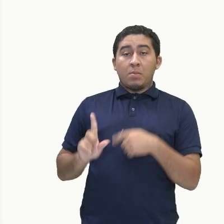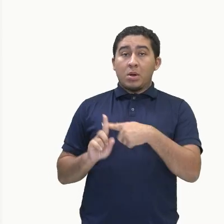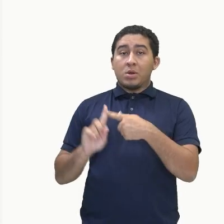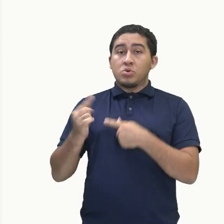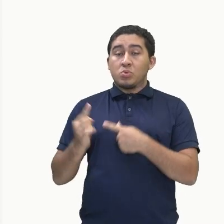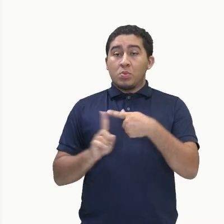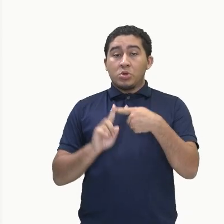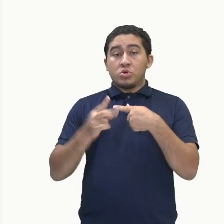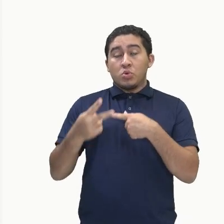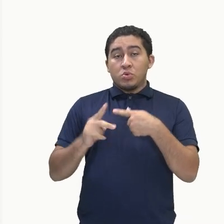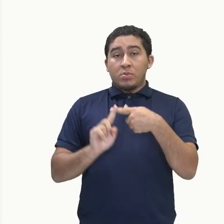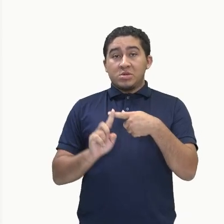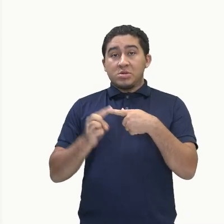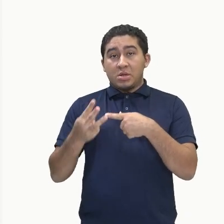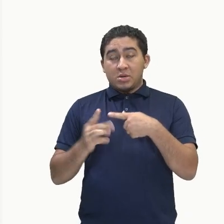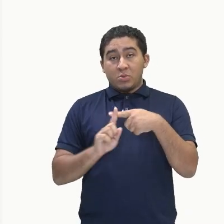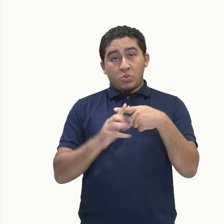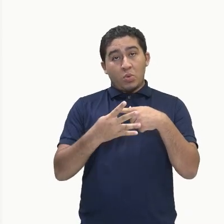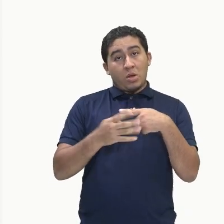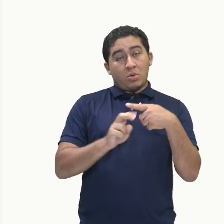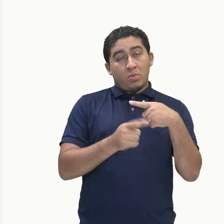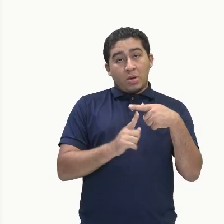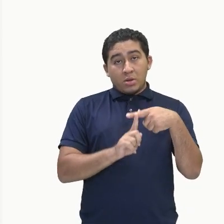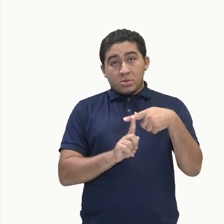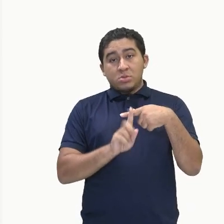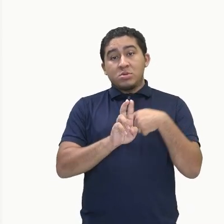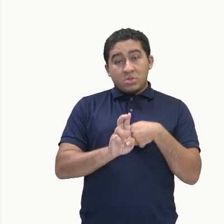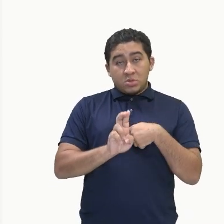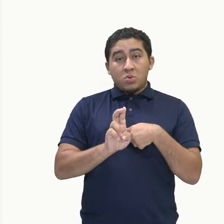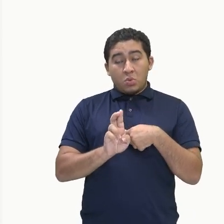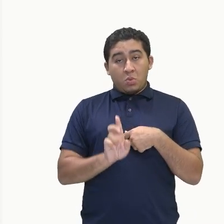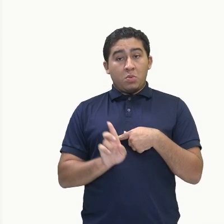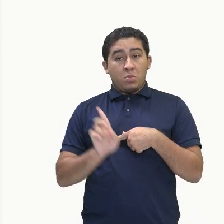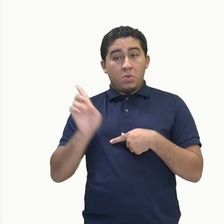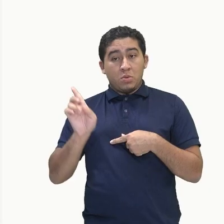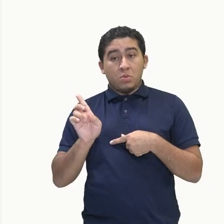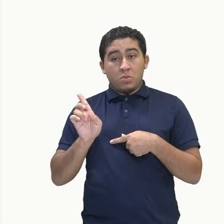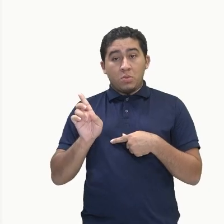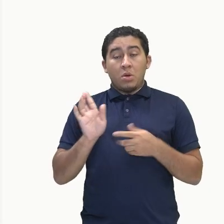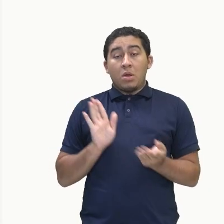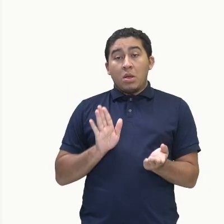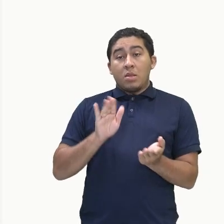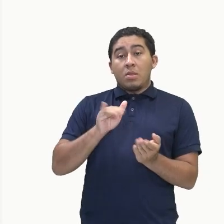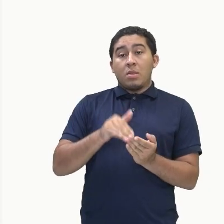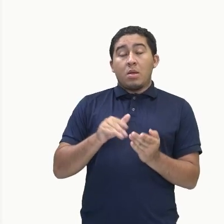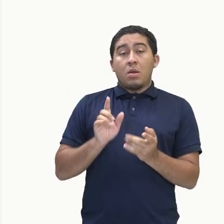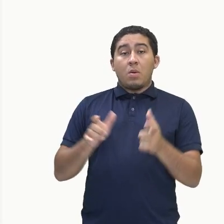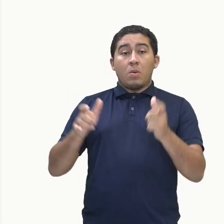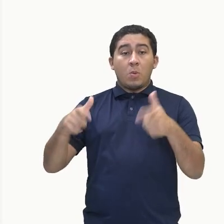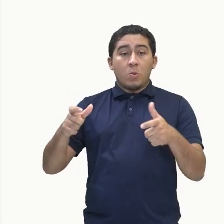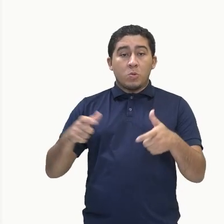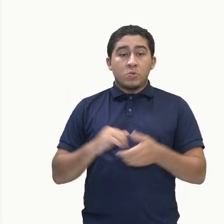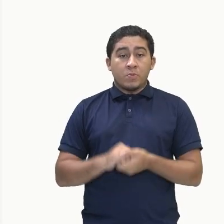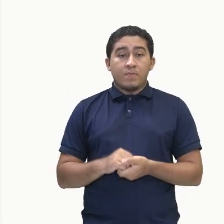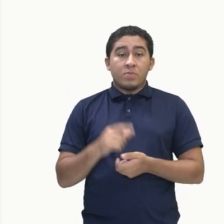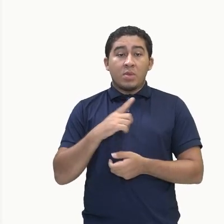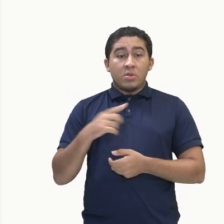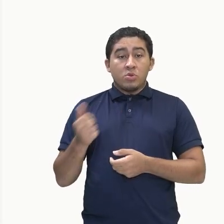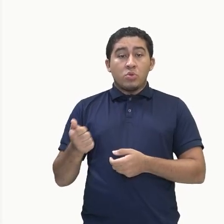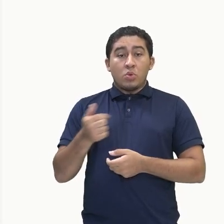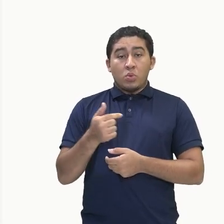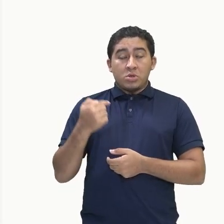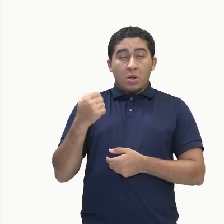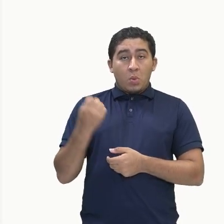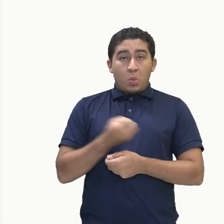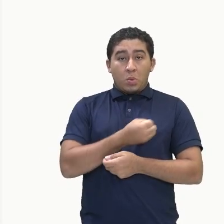mais 4, mais 5, mais 6, até chegar ali em 12 horas.